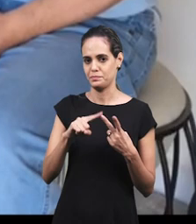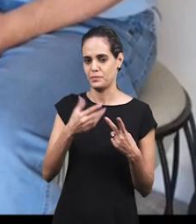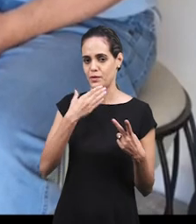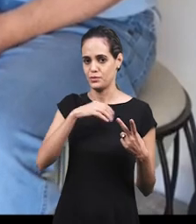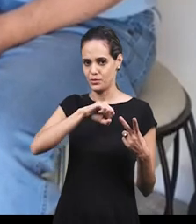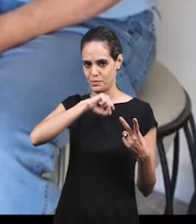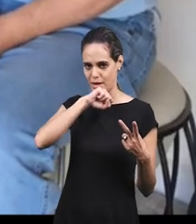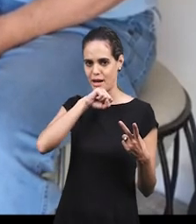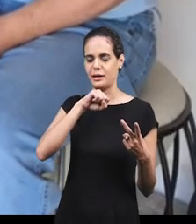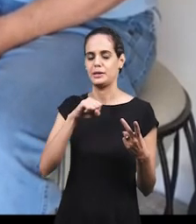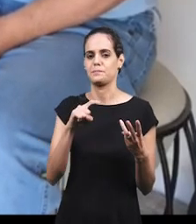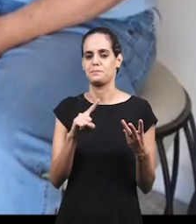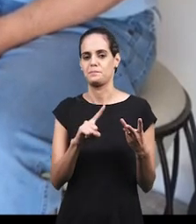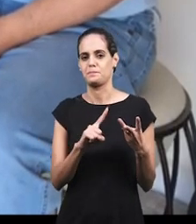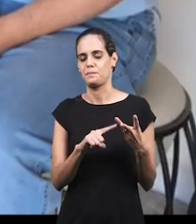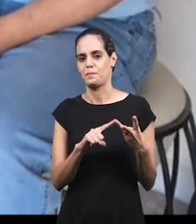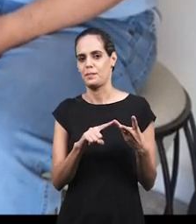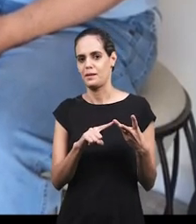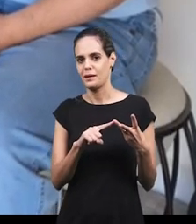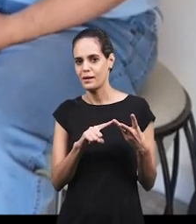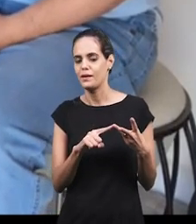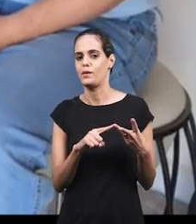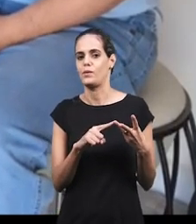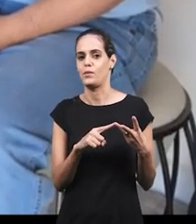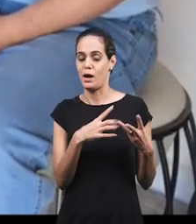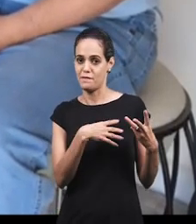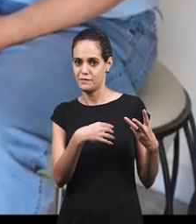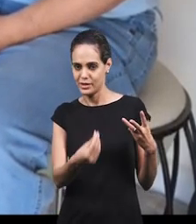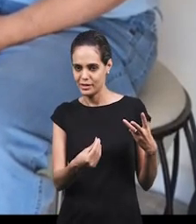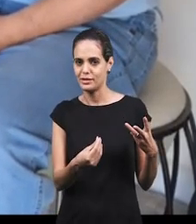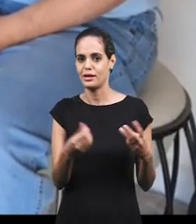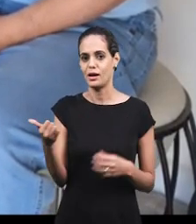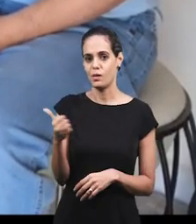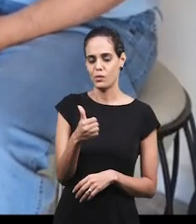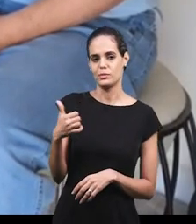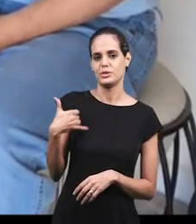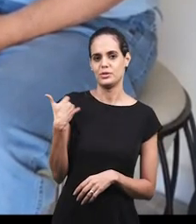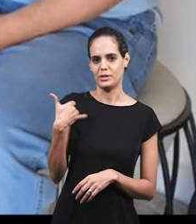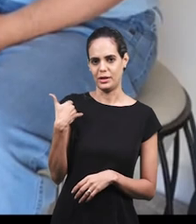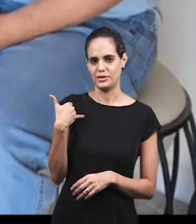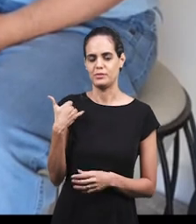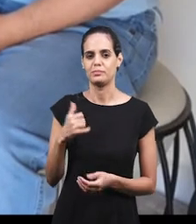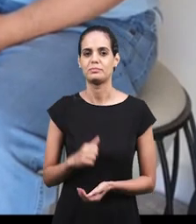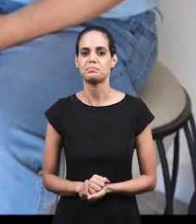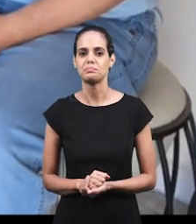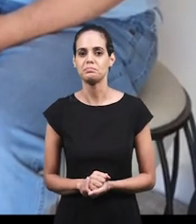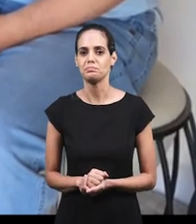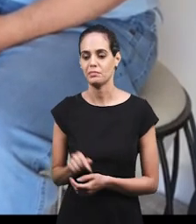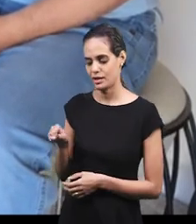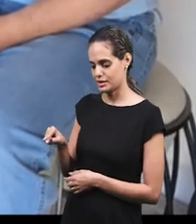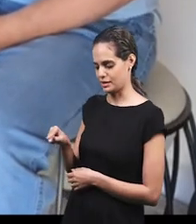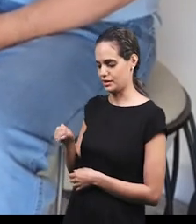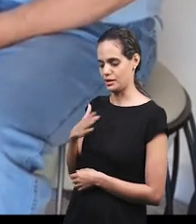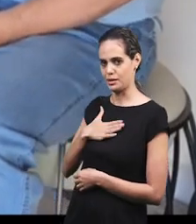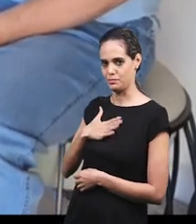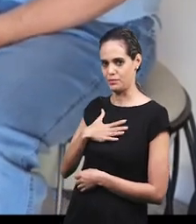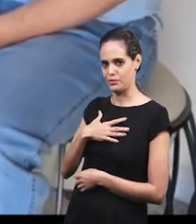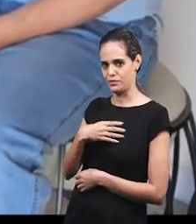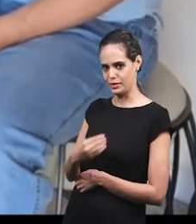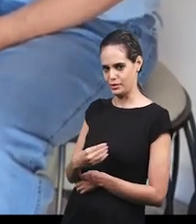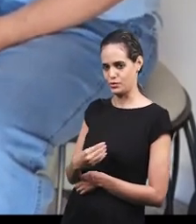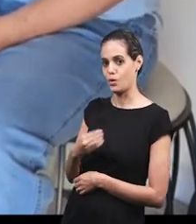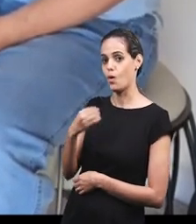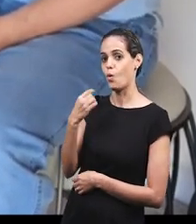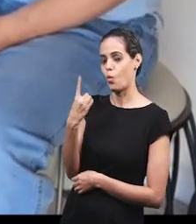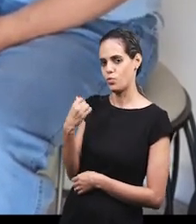o Anderson. A paz do Senhor, meu nome é Adassa, tenho 11 anos e estou no 6º ano. Esse aqui é o Heitor, tenho 1 ano e